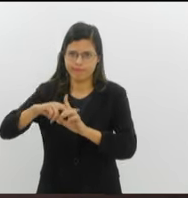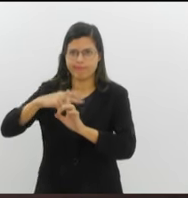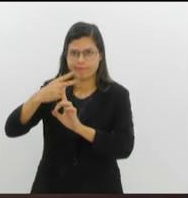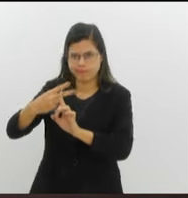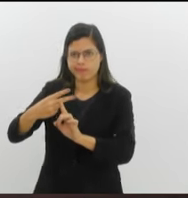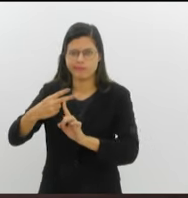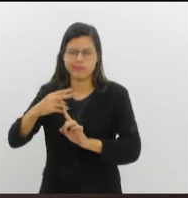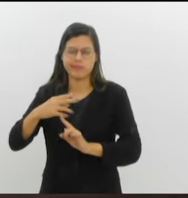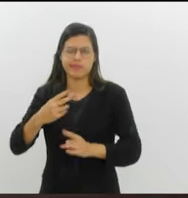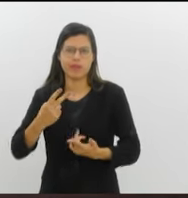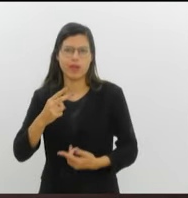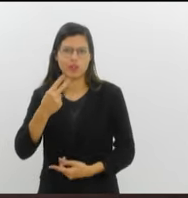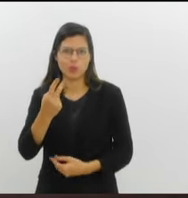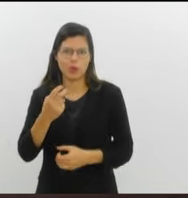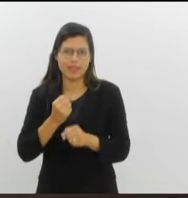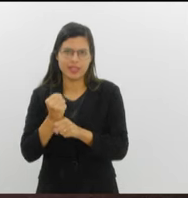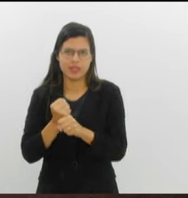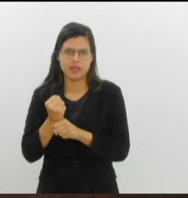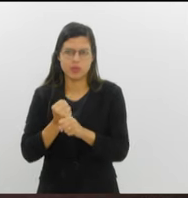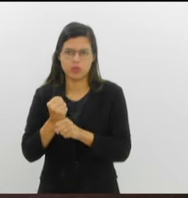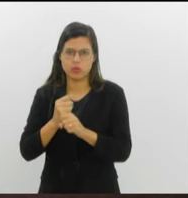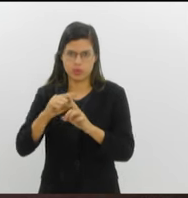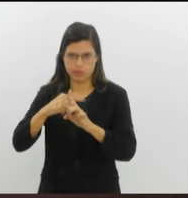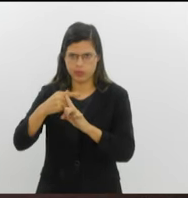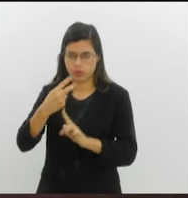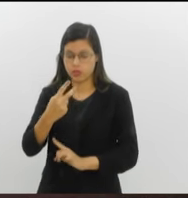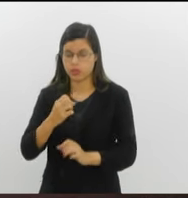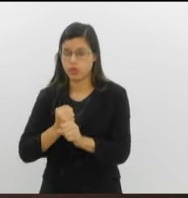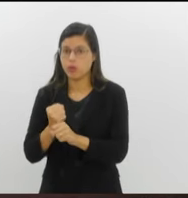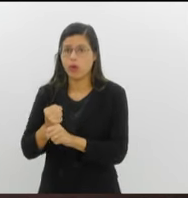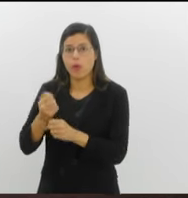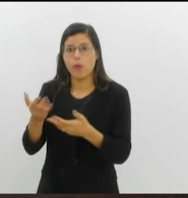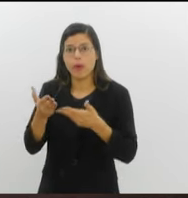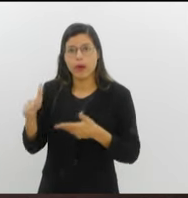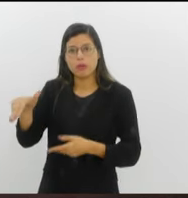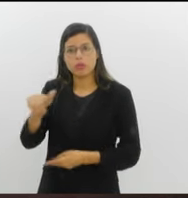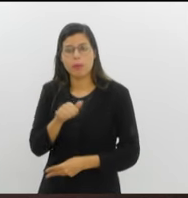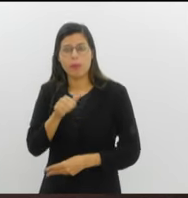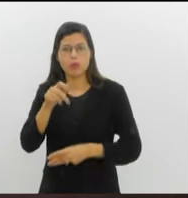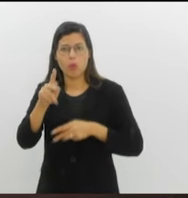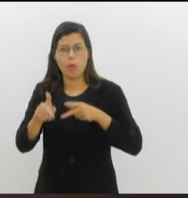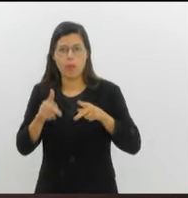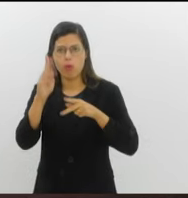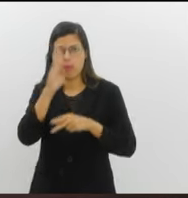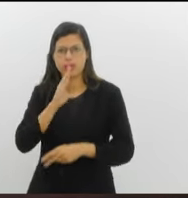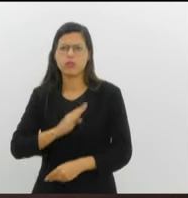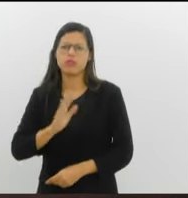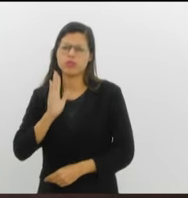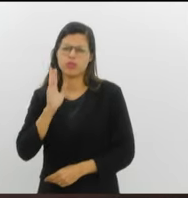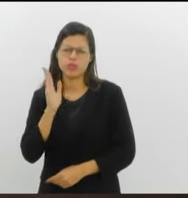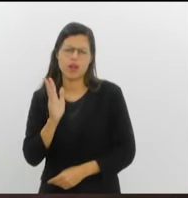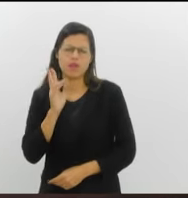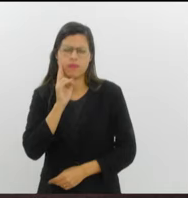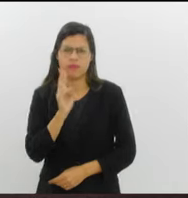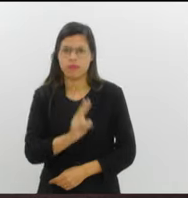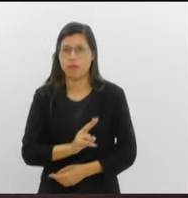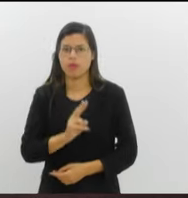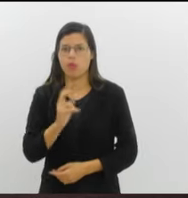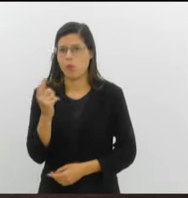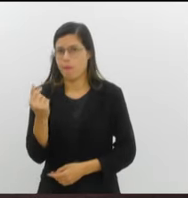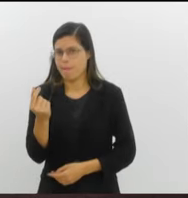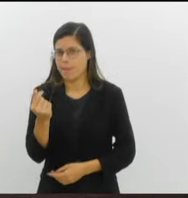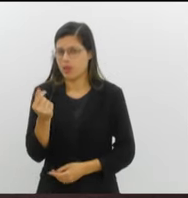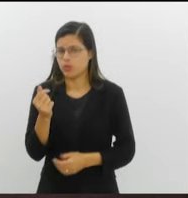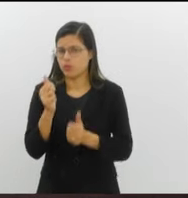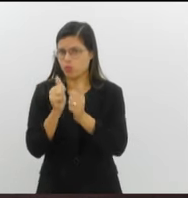Mas eu quero fazer um chamamento aqui a toda a população brasileira, que já viu, inclusive no preço do arroz. Eu não vi ninguém